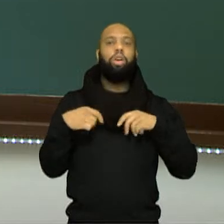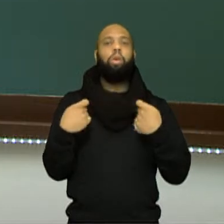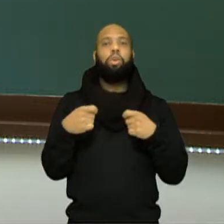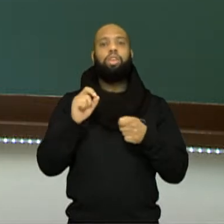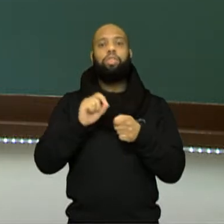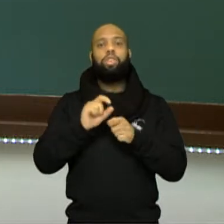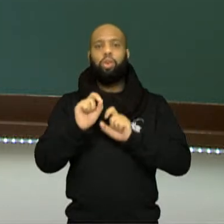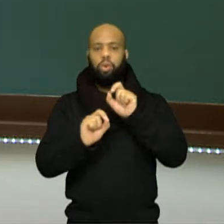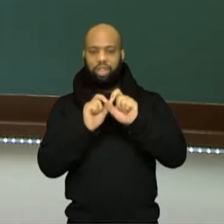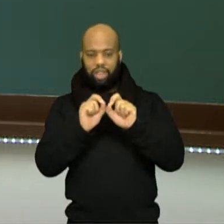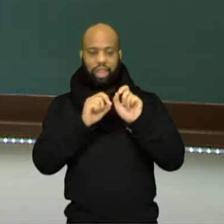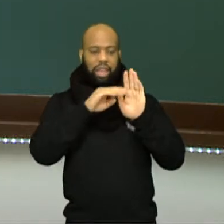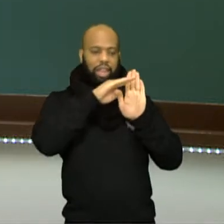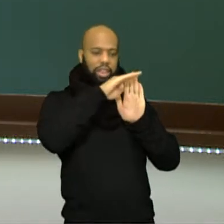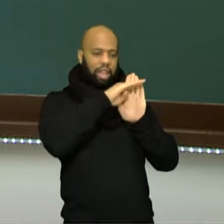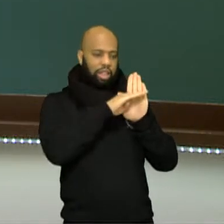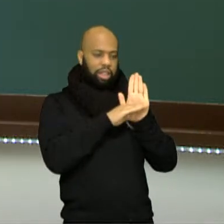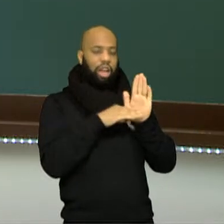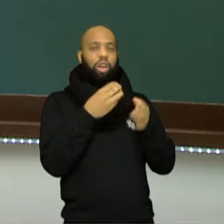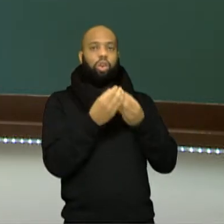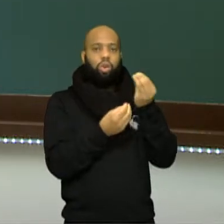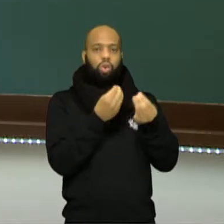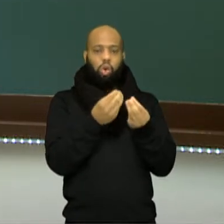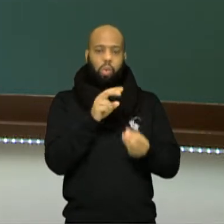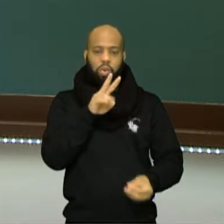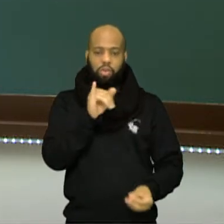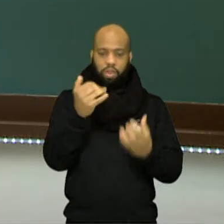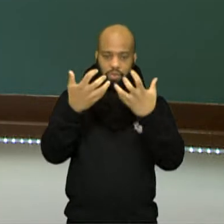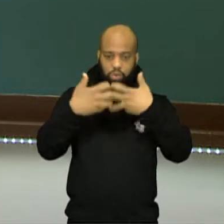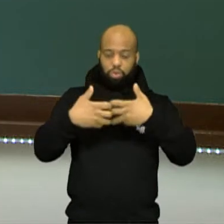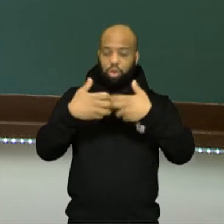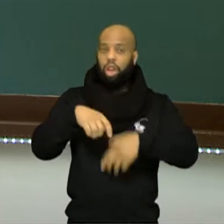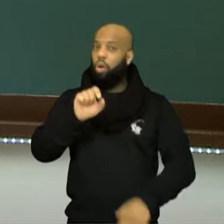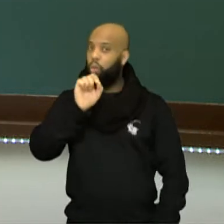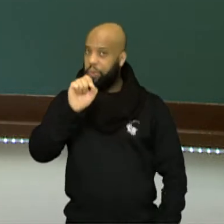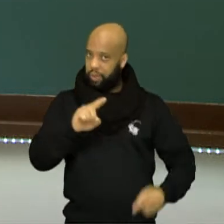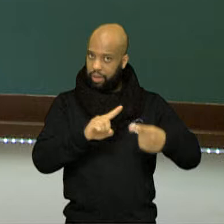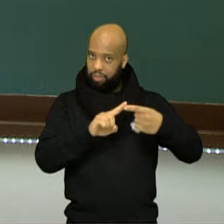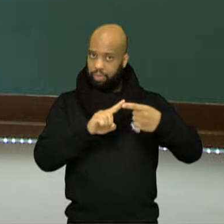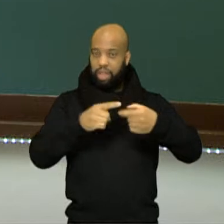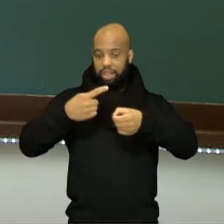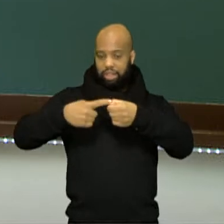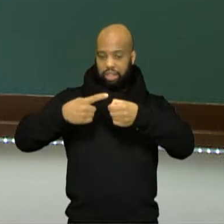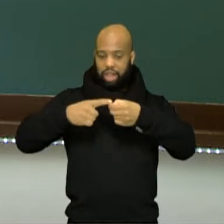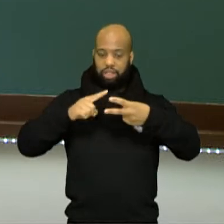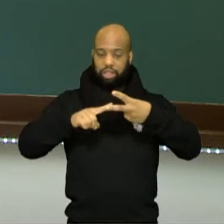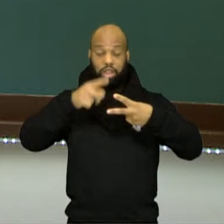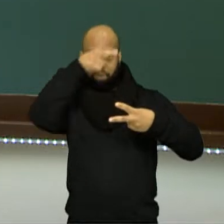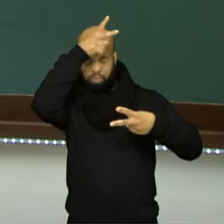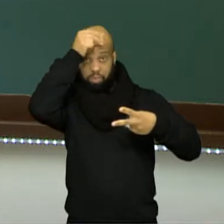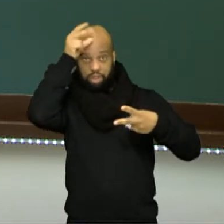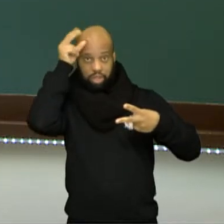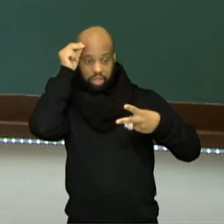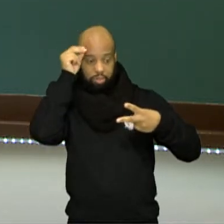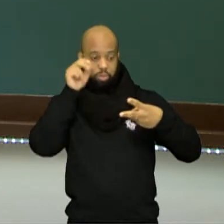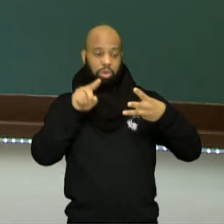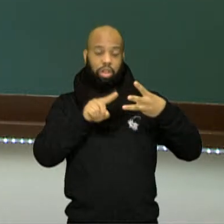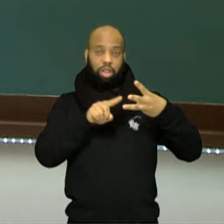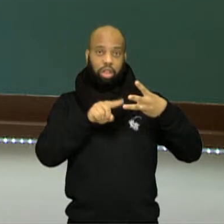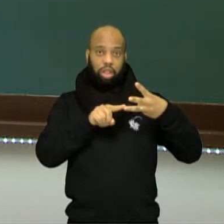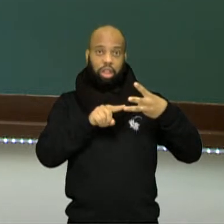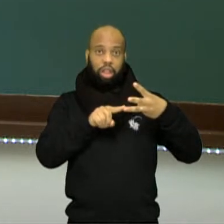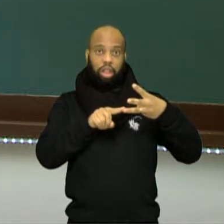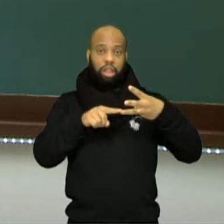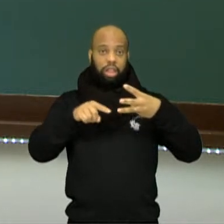estabelecer critérios para o funcionamento das cidades, dos municípios, critérios para o funcionamento